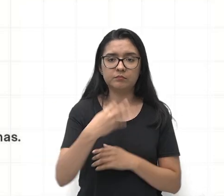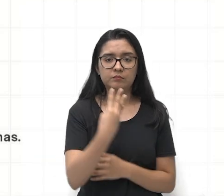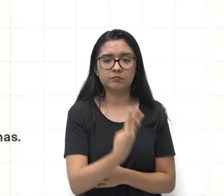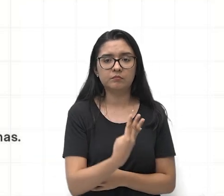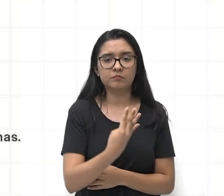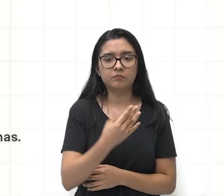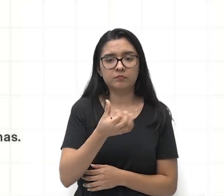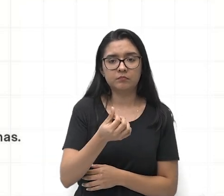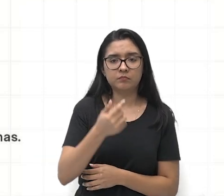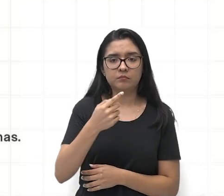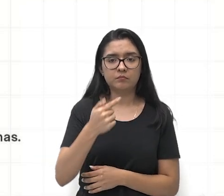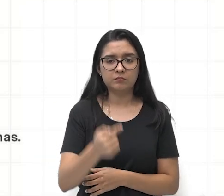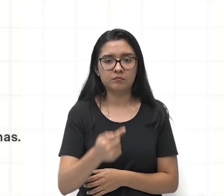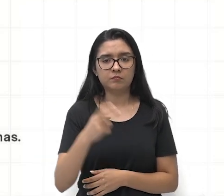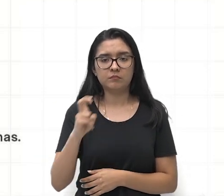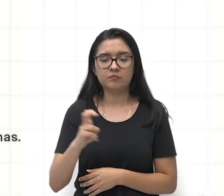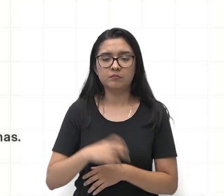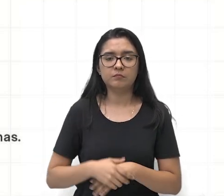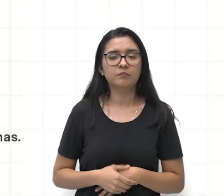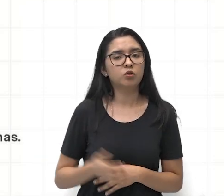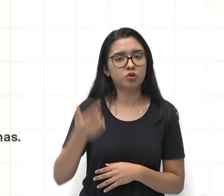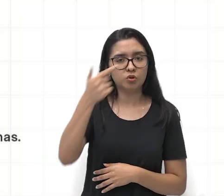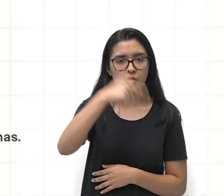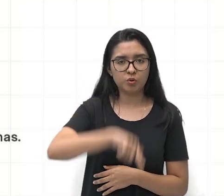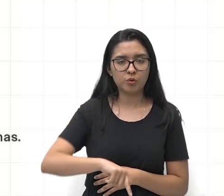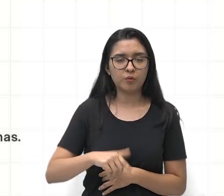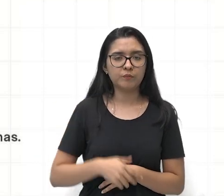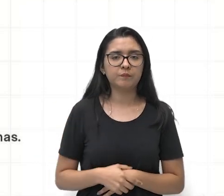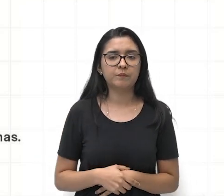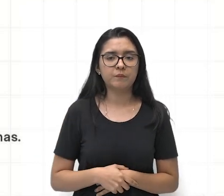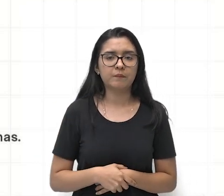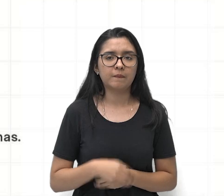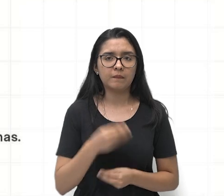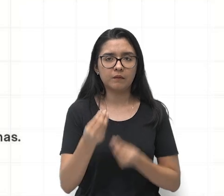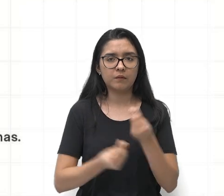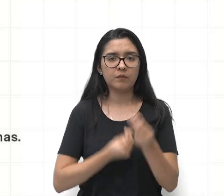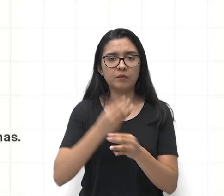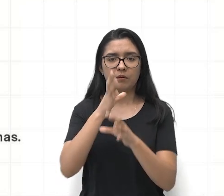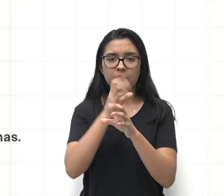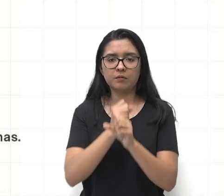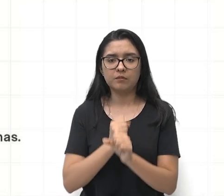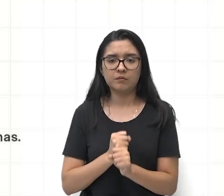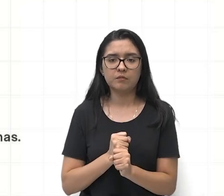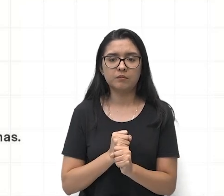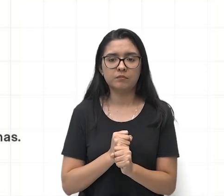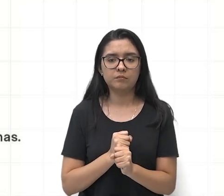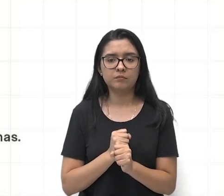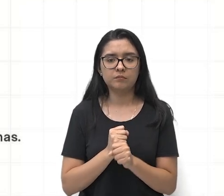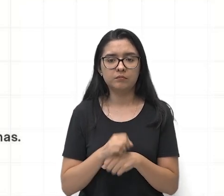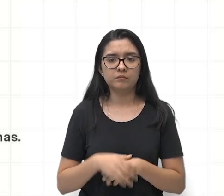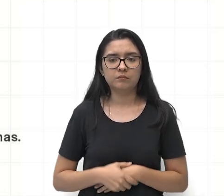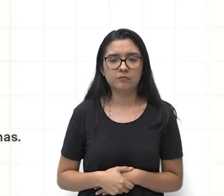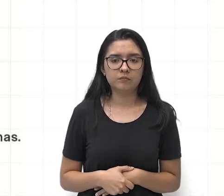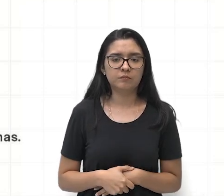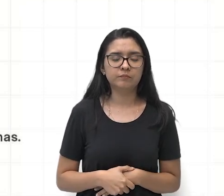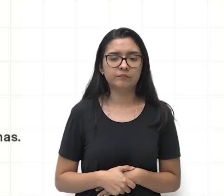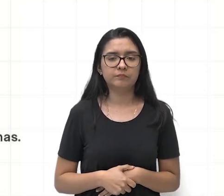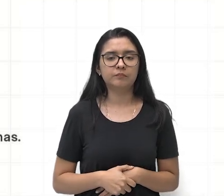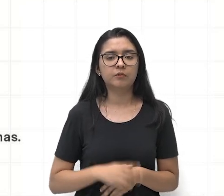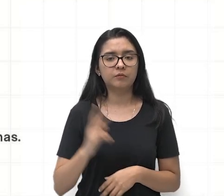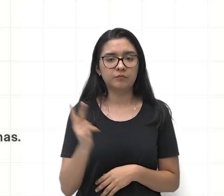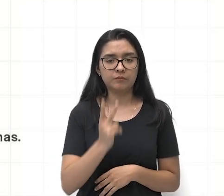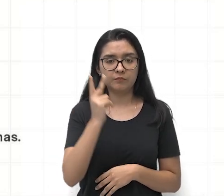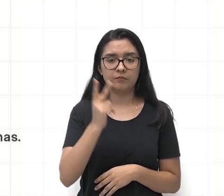4.675. Vamos repetir, que tudo que é bom a gente repete. Como é que eu faço para calcular o desconto utilizando a calculadora? Pega o valor